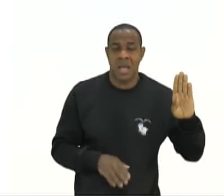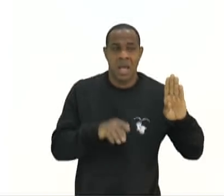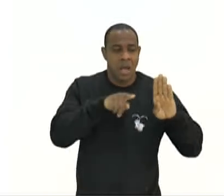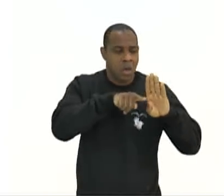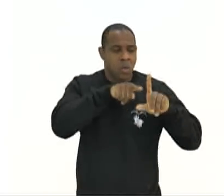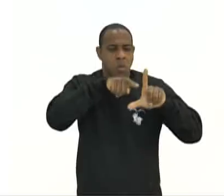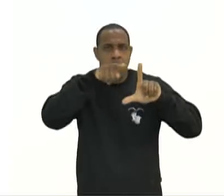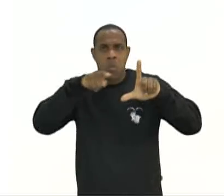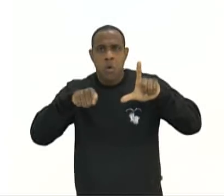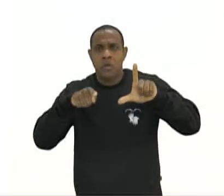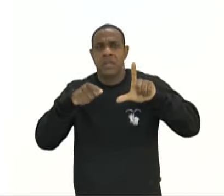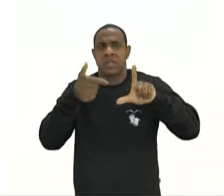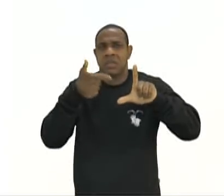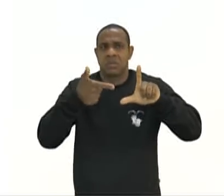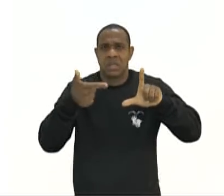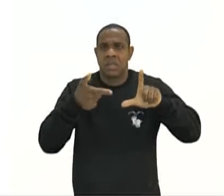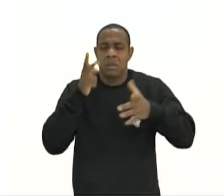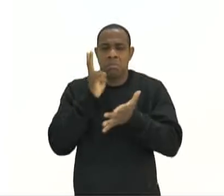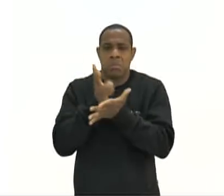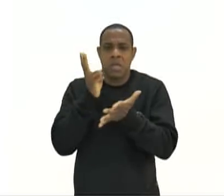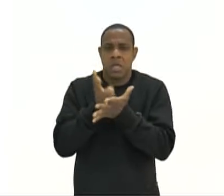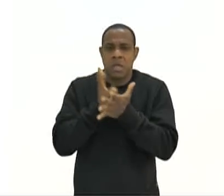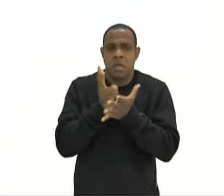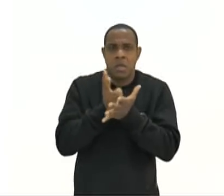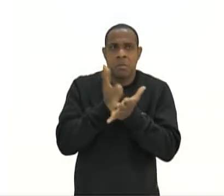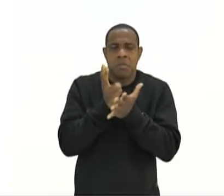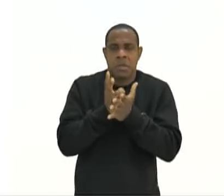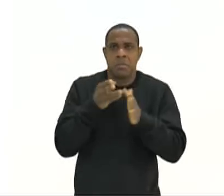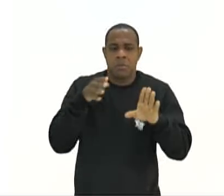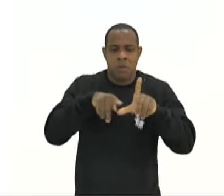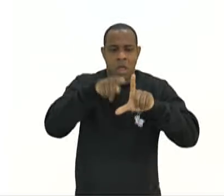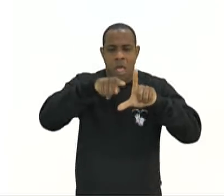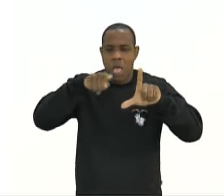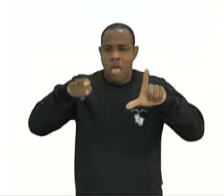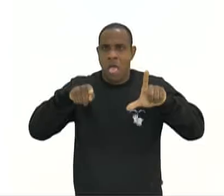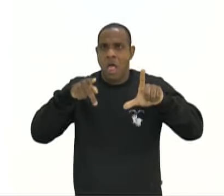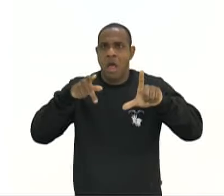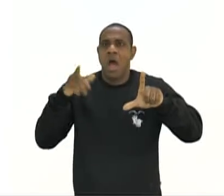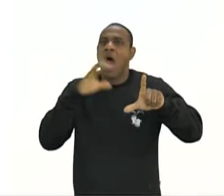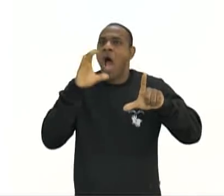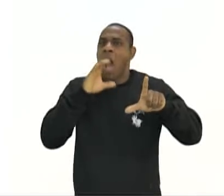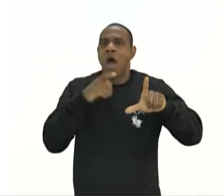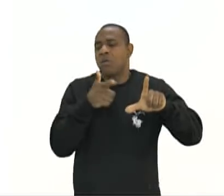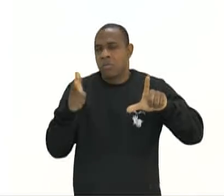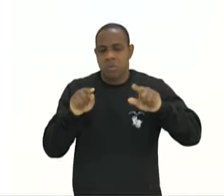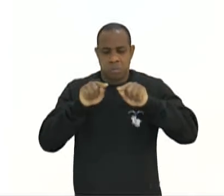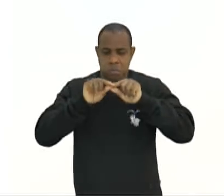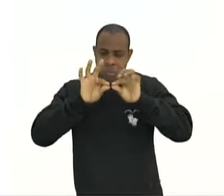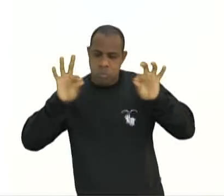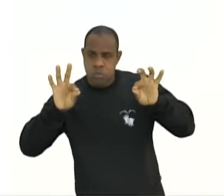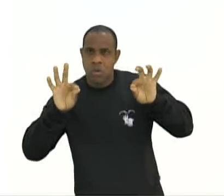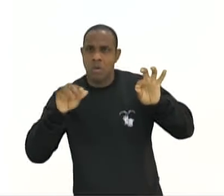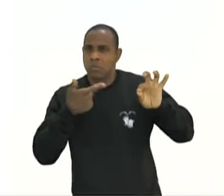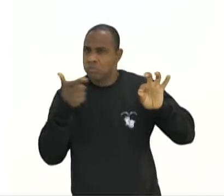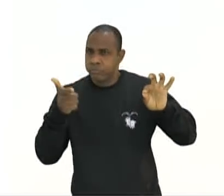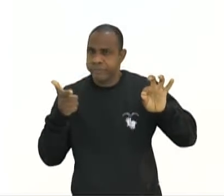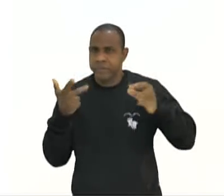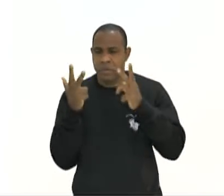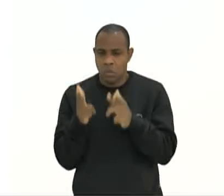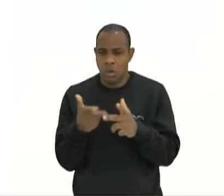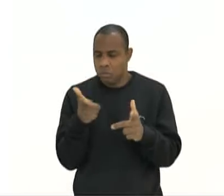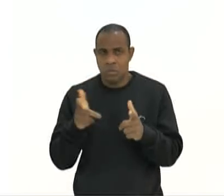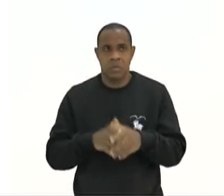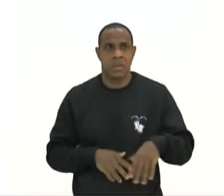mesma frequência, mas não necessariamente a mesma velocidade nem o mesmo comprimento de onda. Na letra